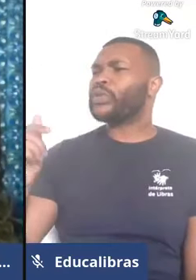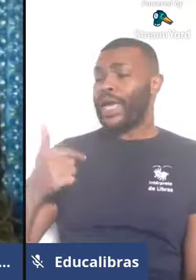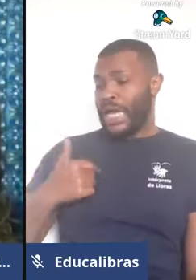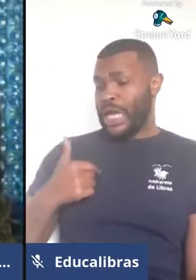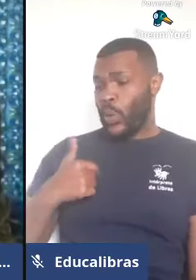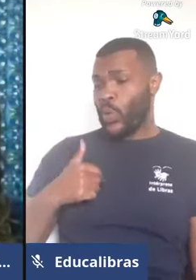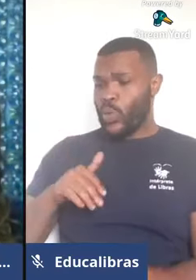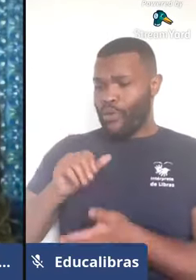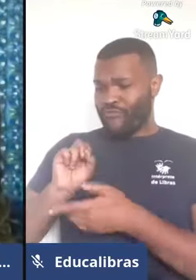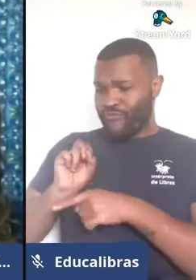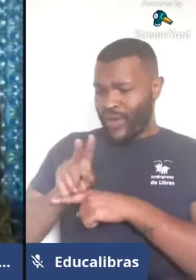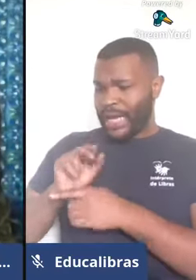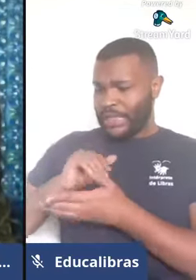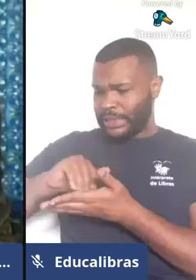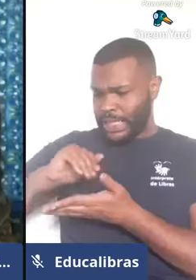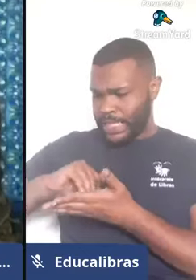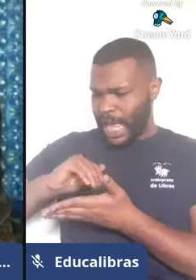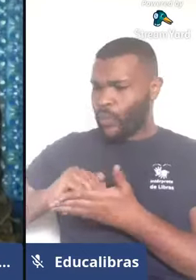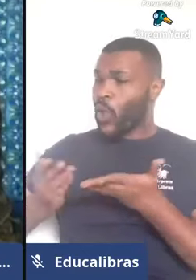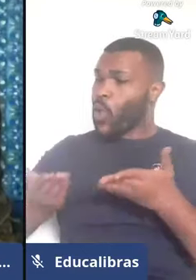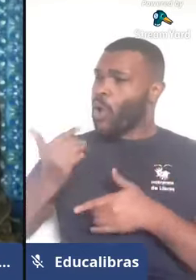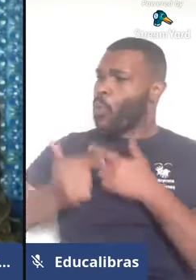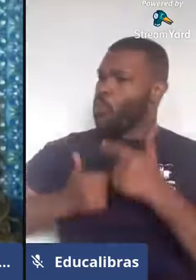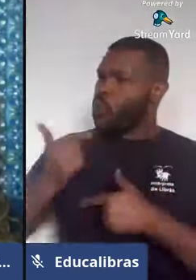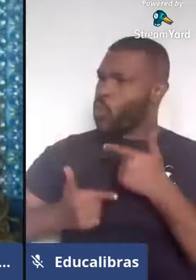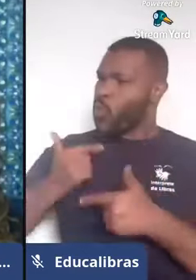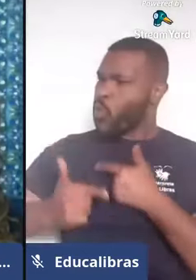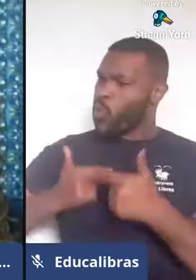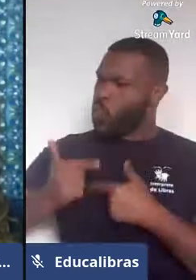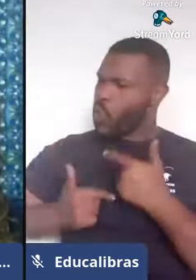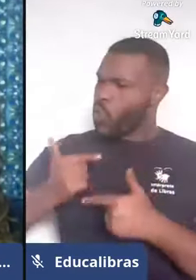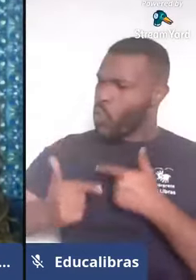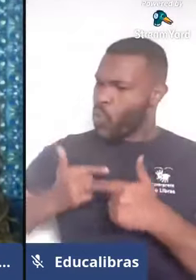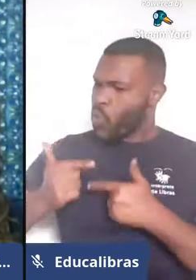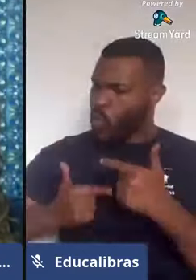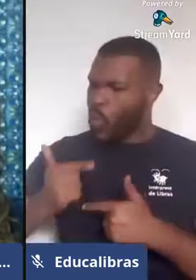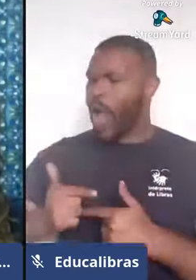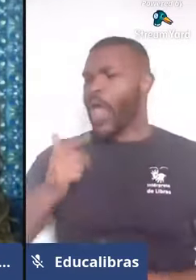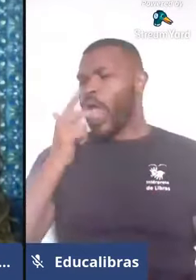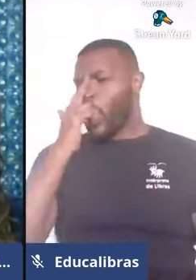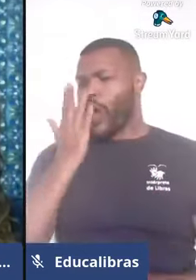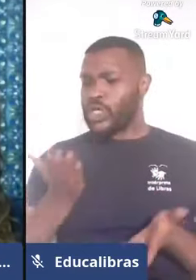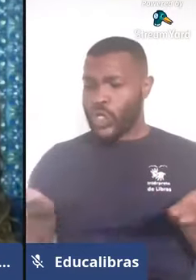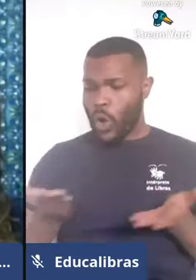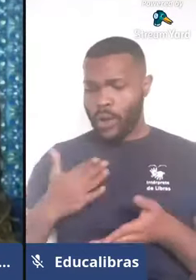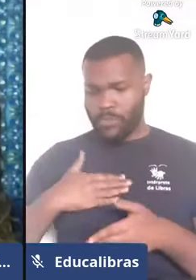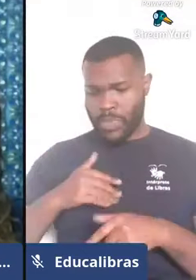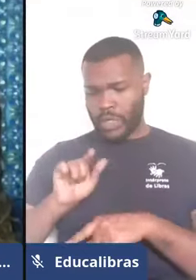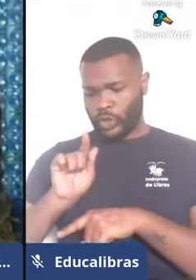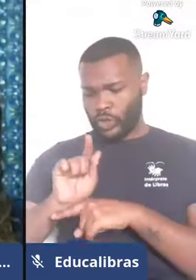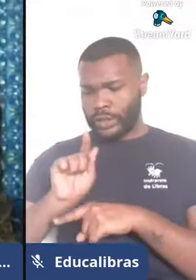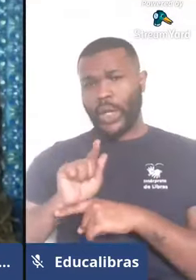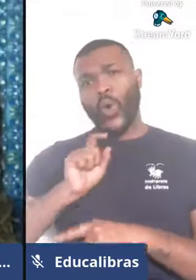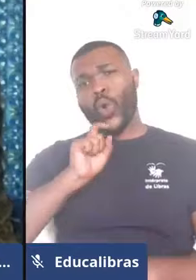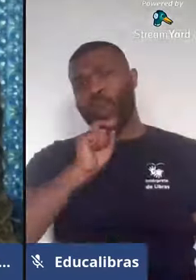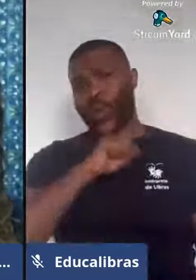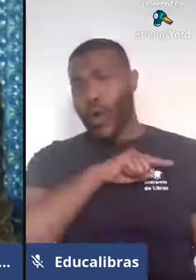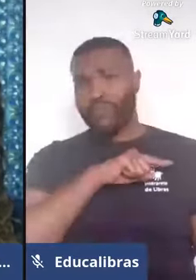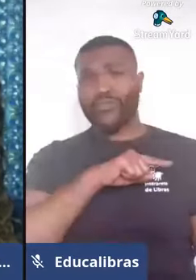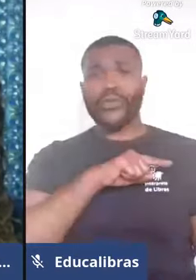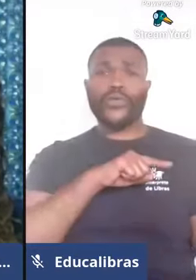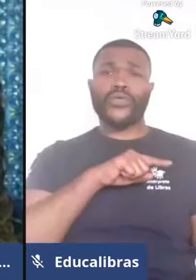tenho trabalhado bastante. Eu acho que a gente deu, sim, na nossa gestão aqui, óbvio que não